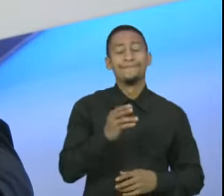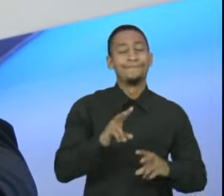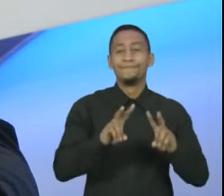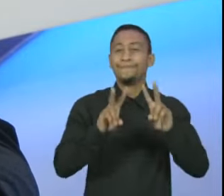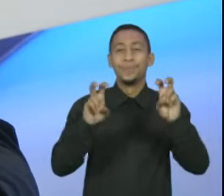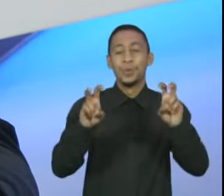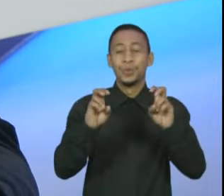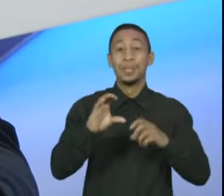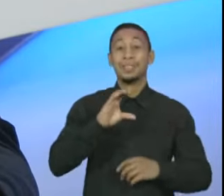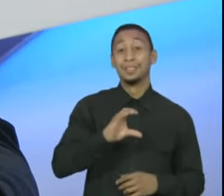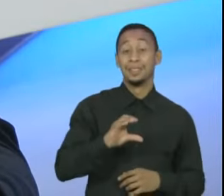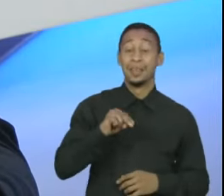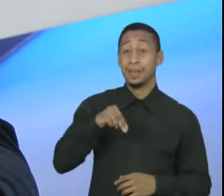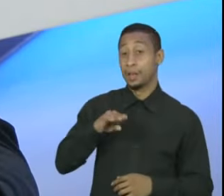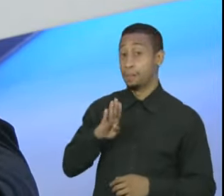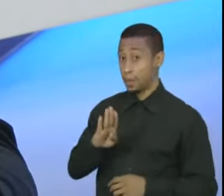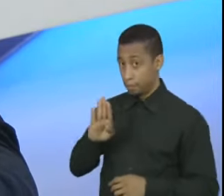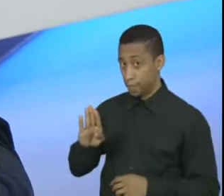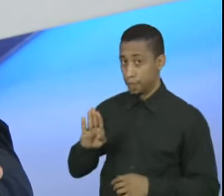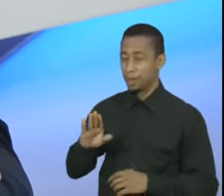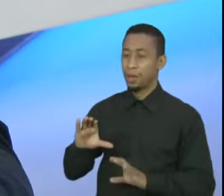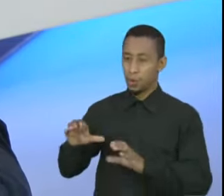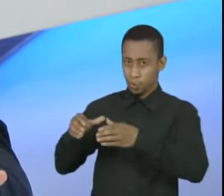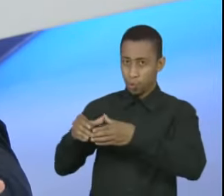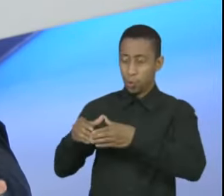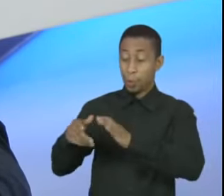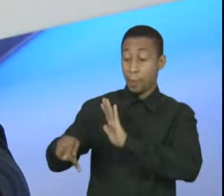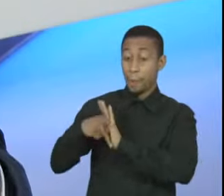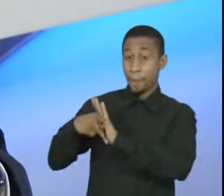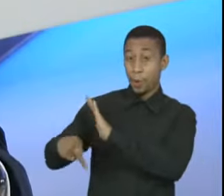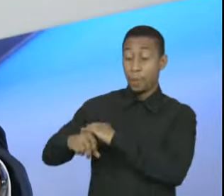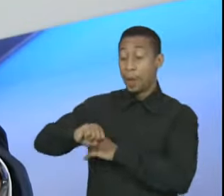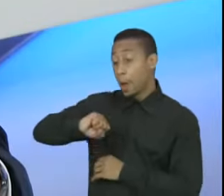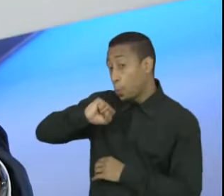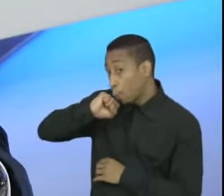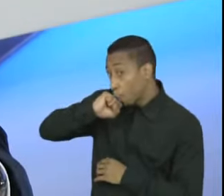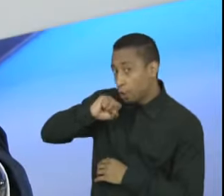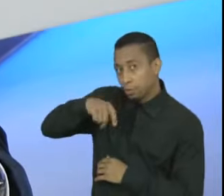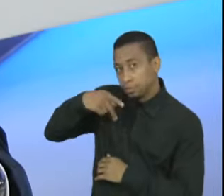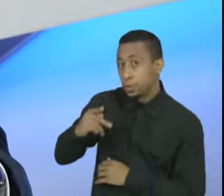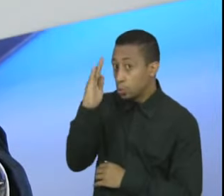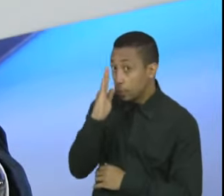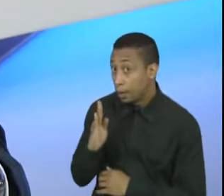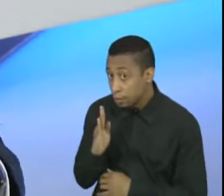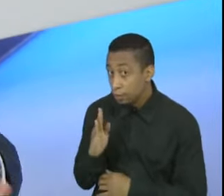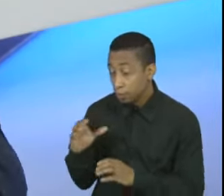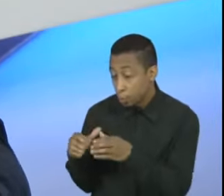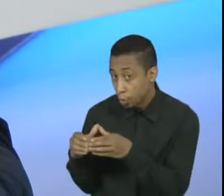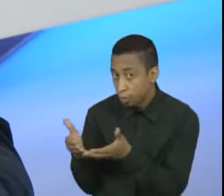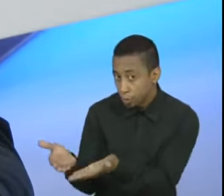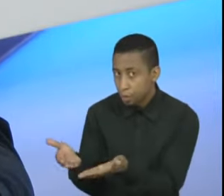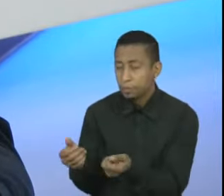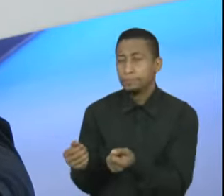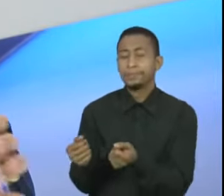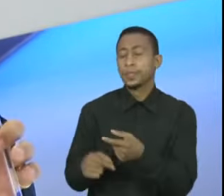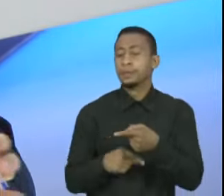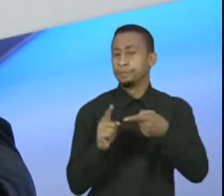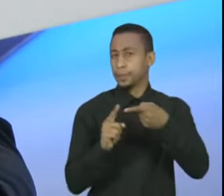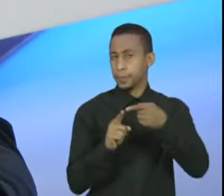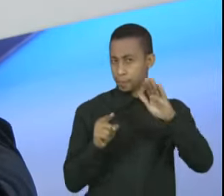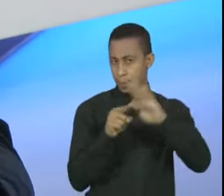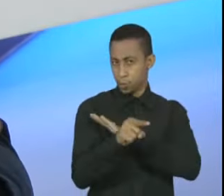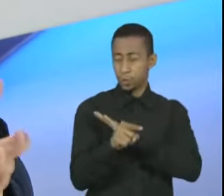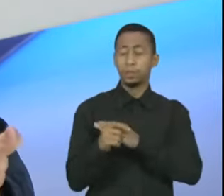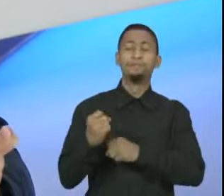a CNBB conferência nacional dos bispos do Brasil são duas questões prometo ser bastante objetivo a primeira delas é a